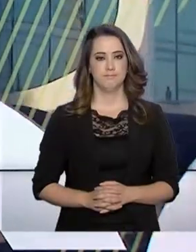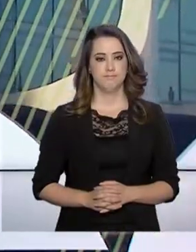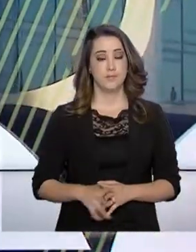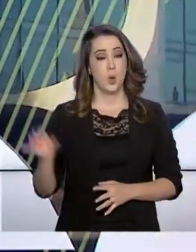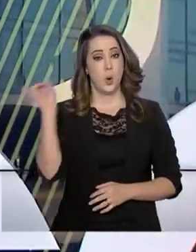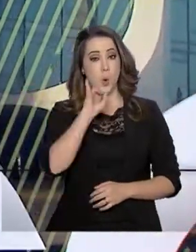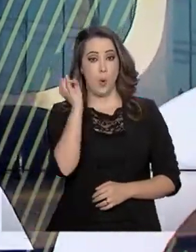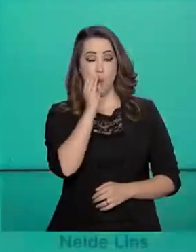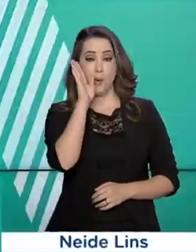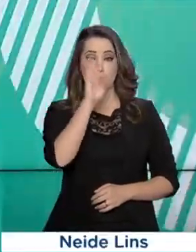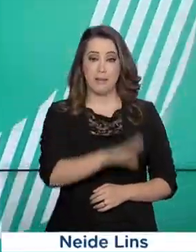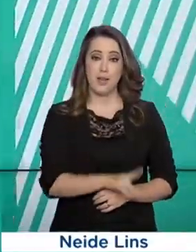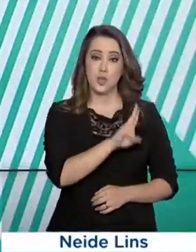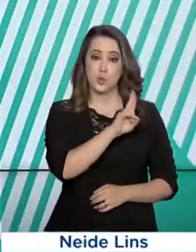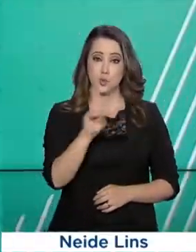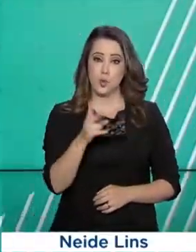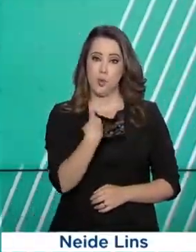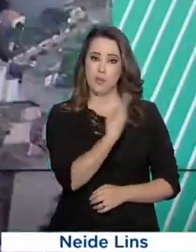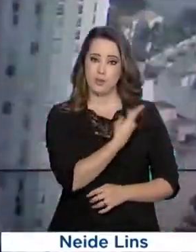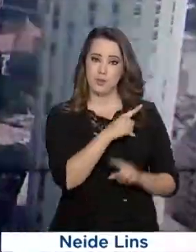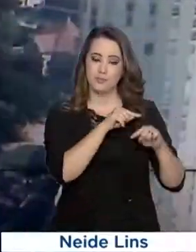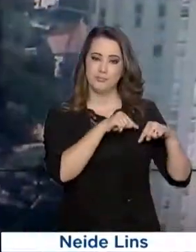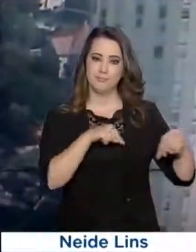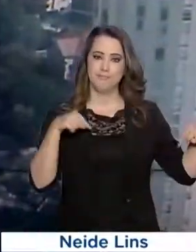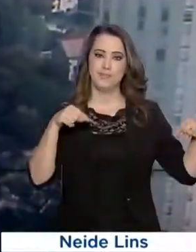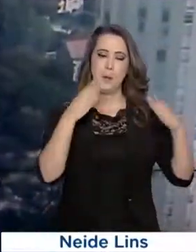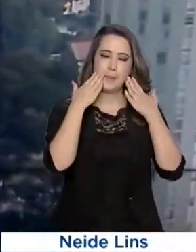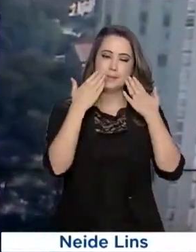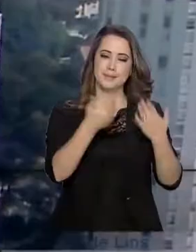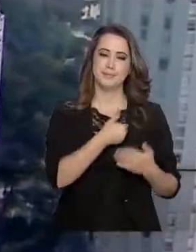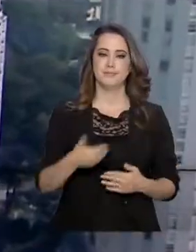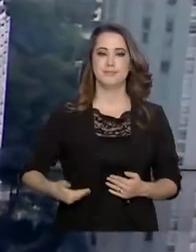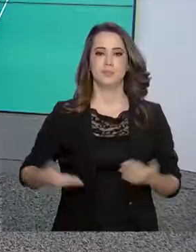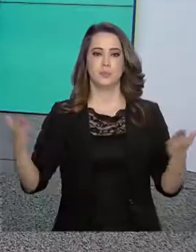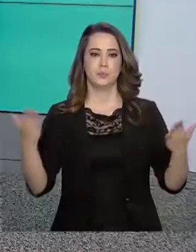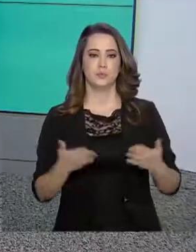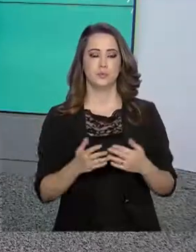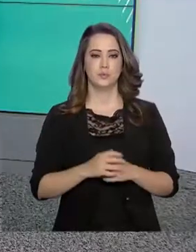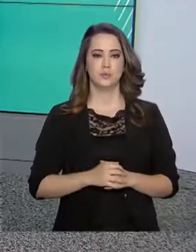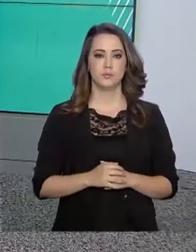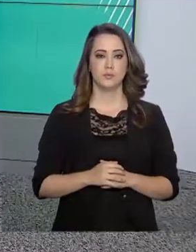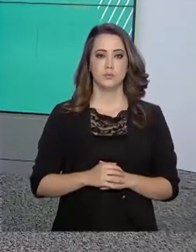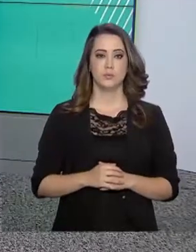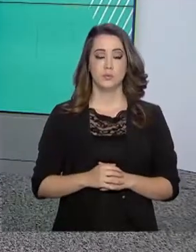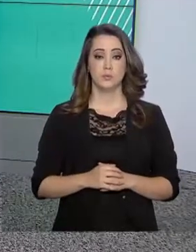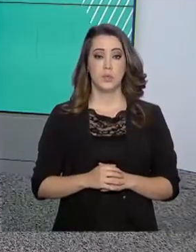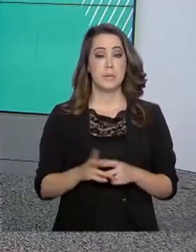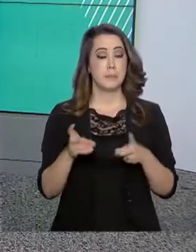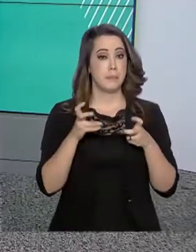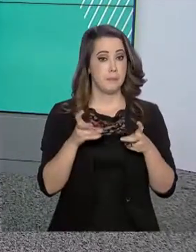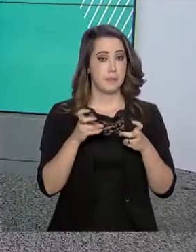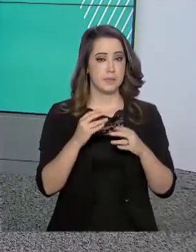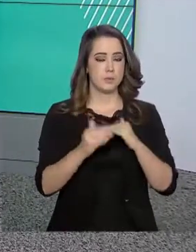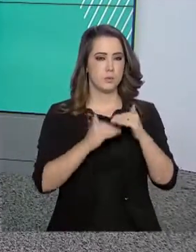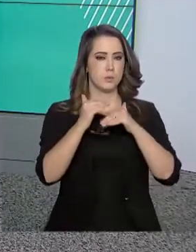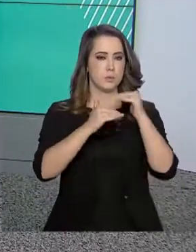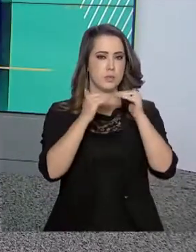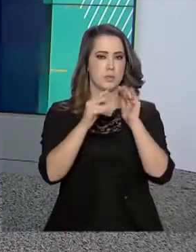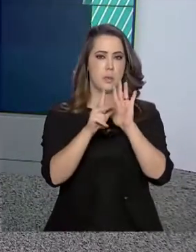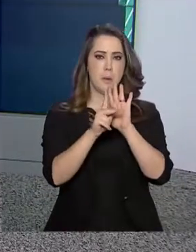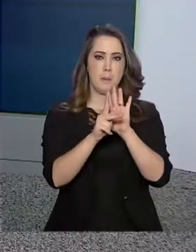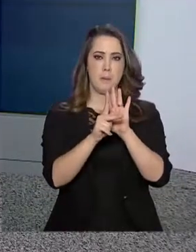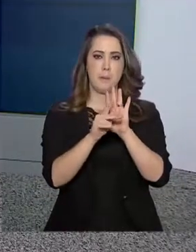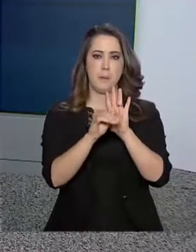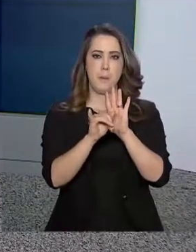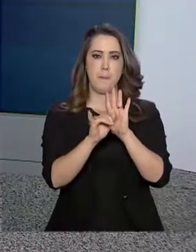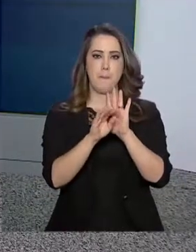Olá, boa tarde, eu sou Lilian Reis e estamos de volta com o Governo Agora. A previsão de crescimento do produto interno